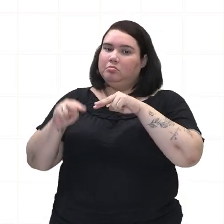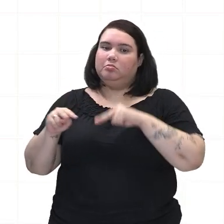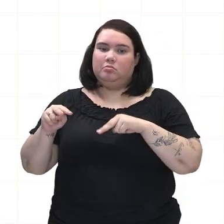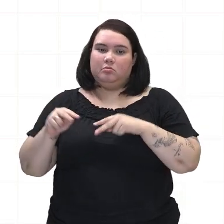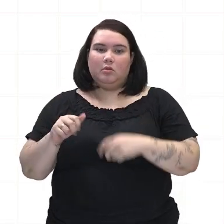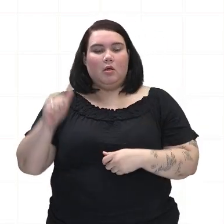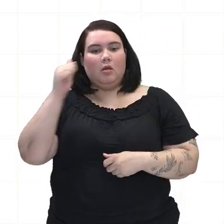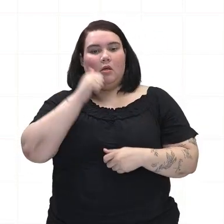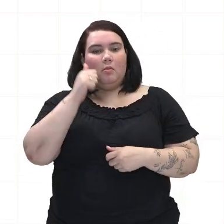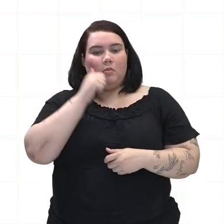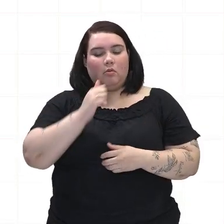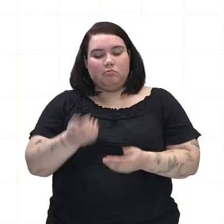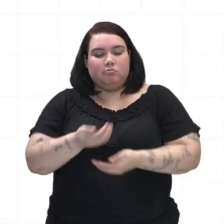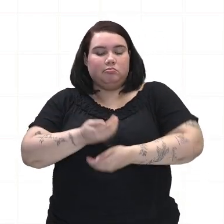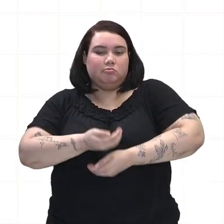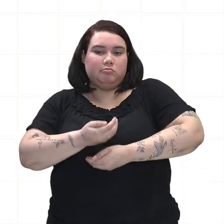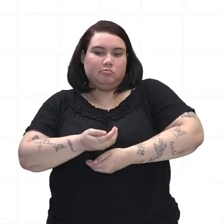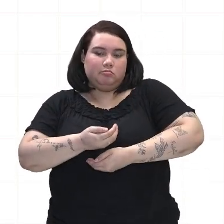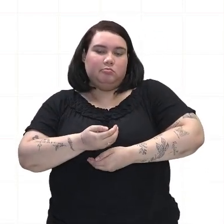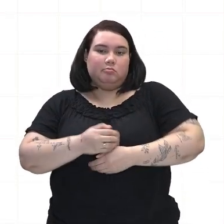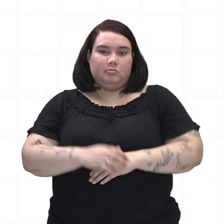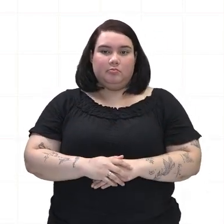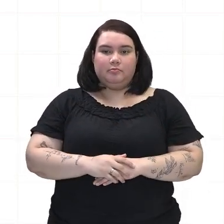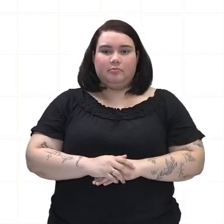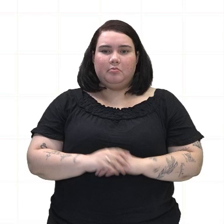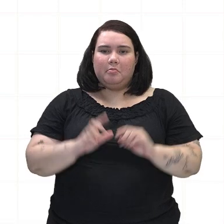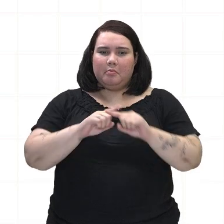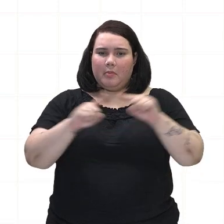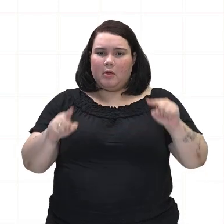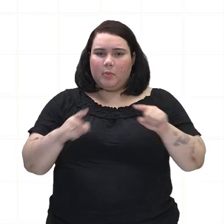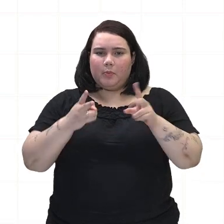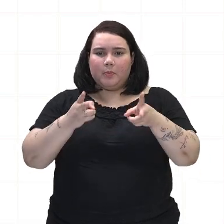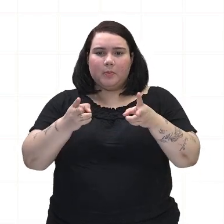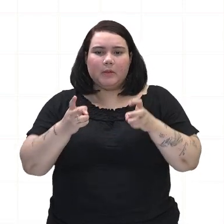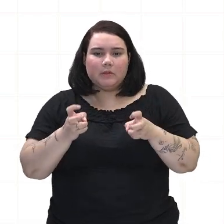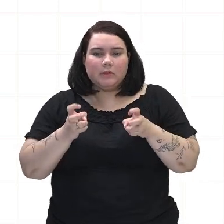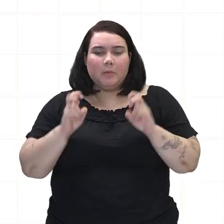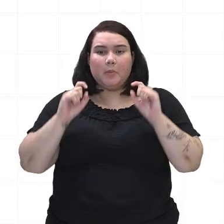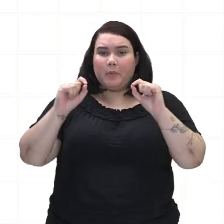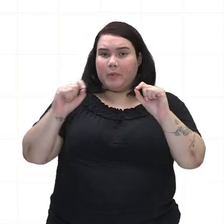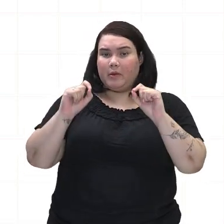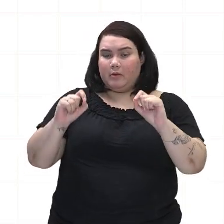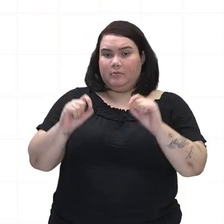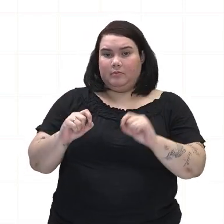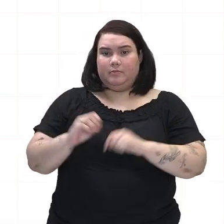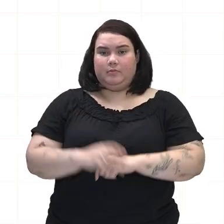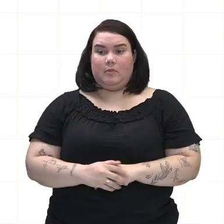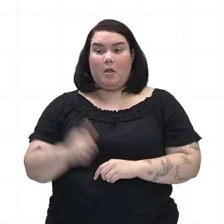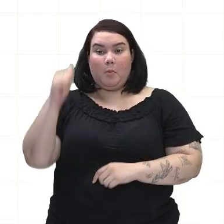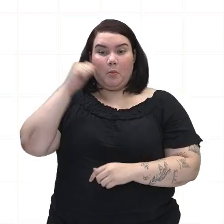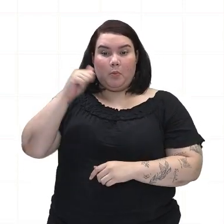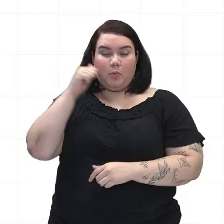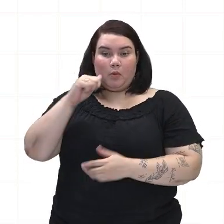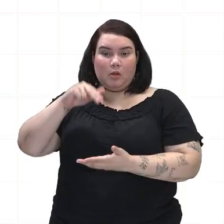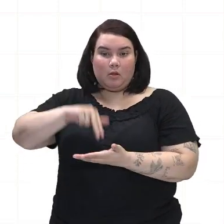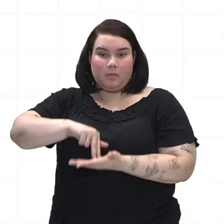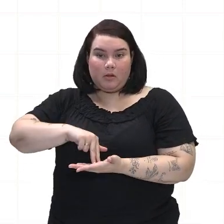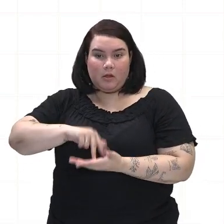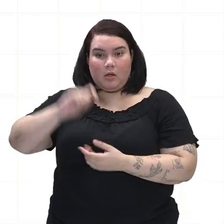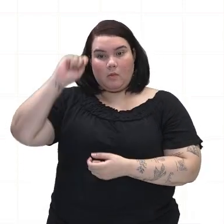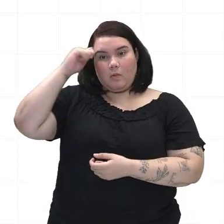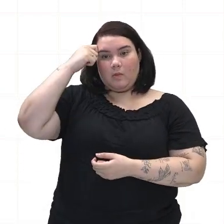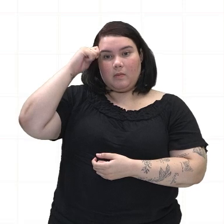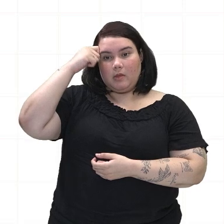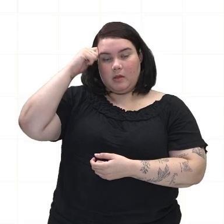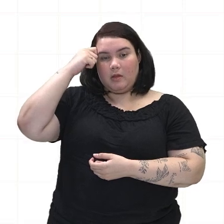mulher segurando a criança no colo. Mas você observa que a senhora que está em pé é uma negra